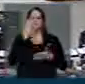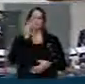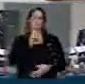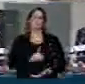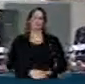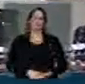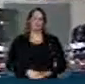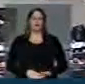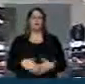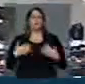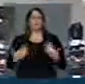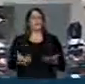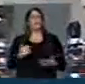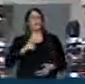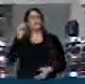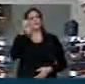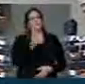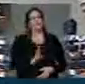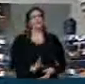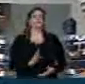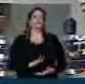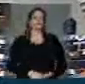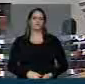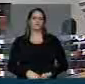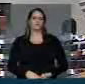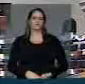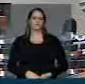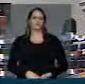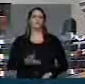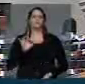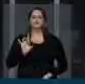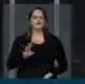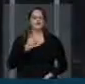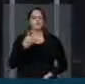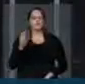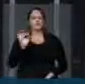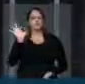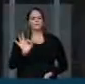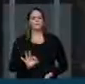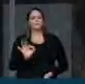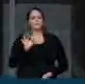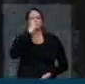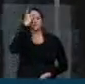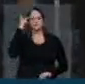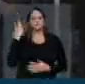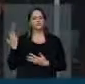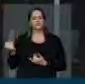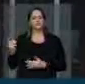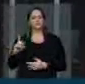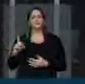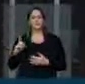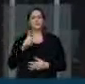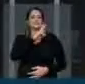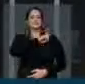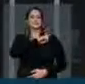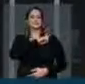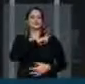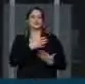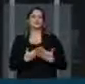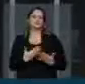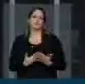país onde existem apenas 40% de jovens cursando segundo